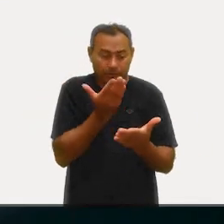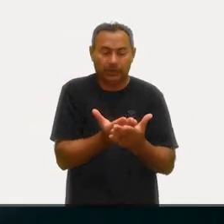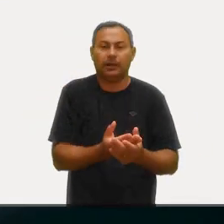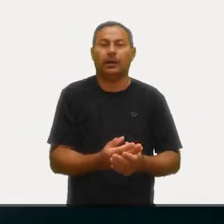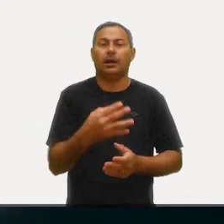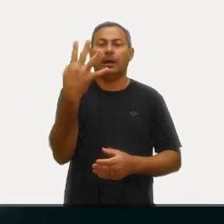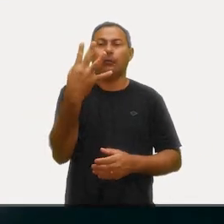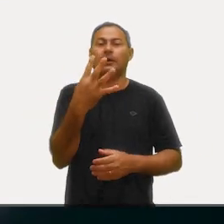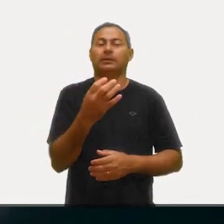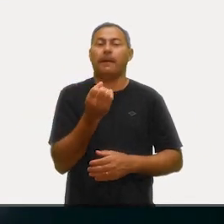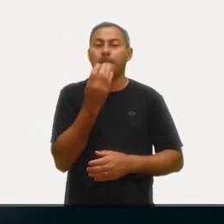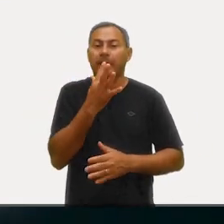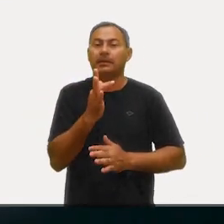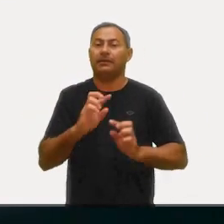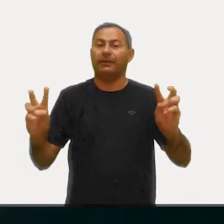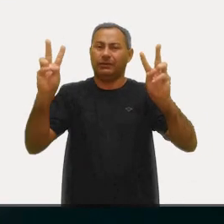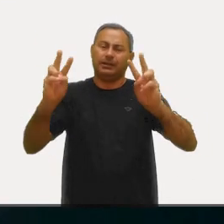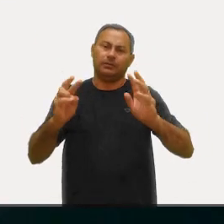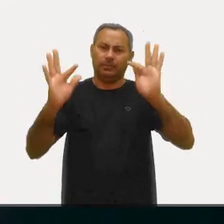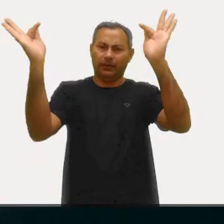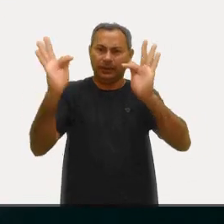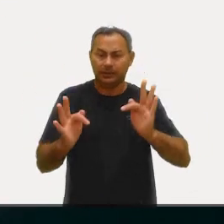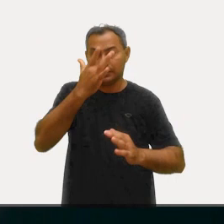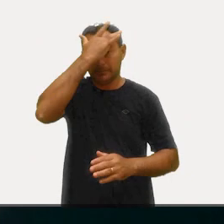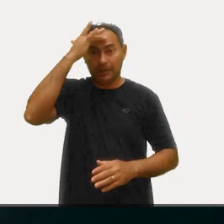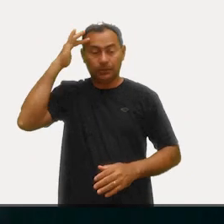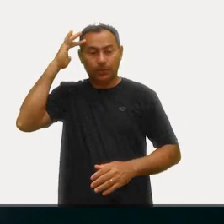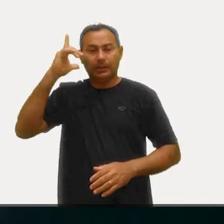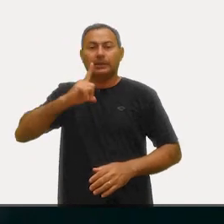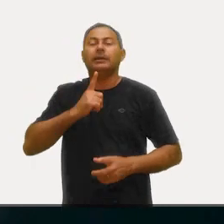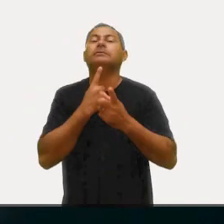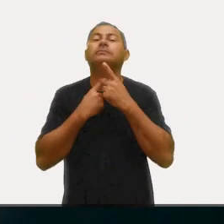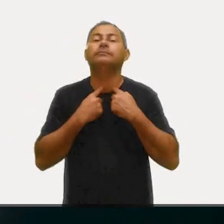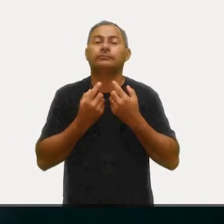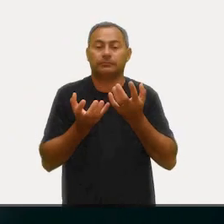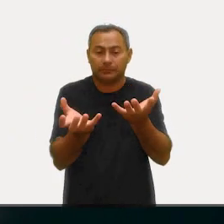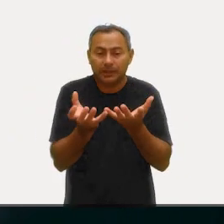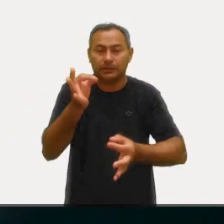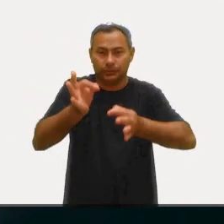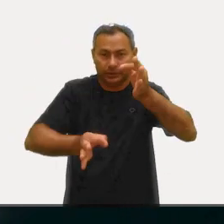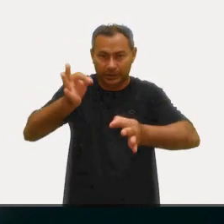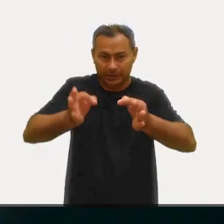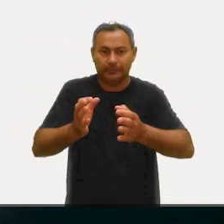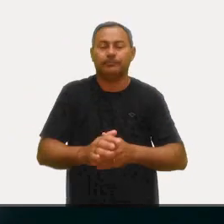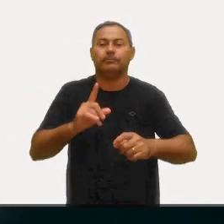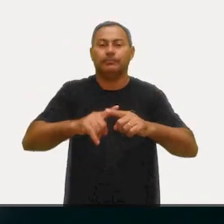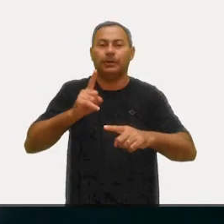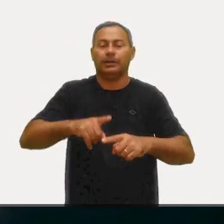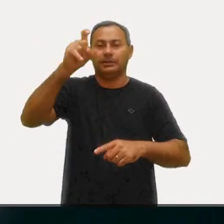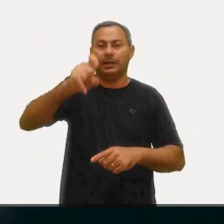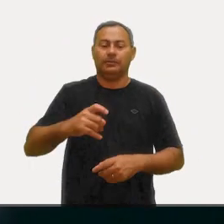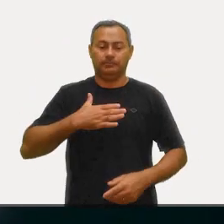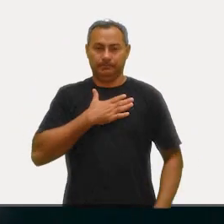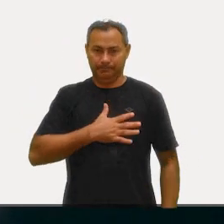ao estudarmos a quarta bem-aventurança, que é: bem-aventurados os que têm fome e sede de justiça,